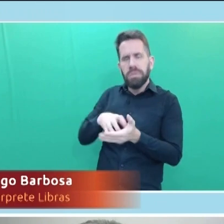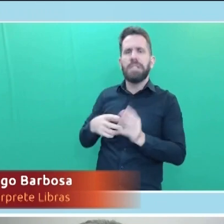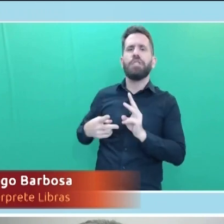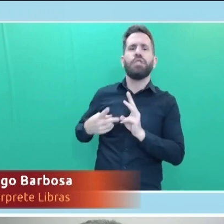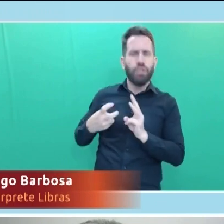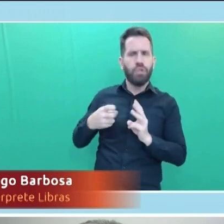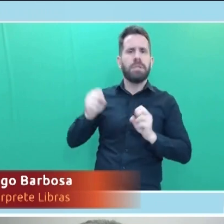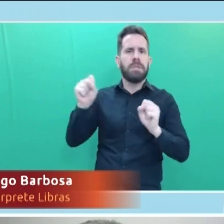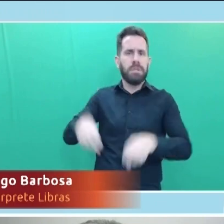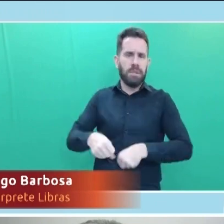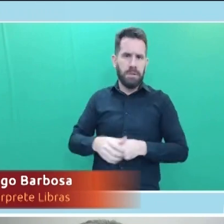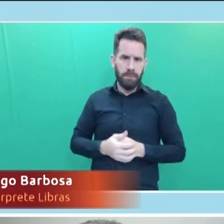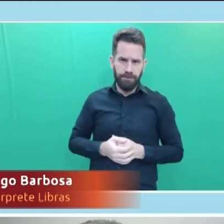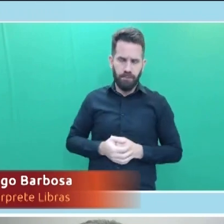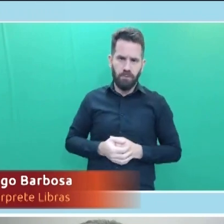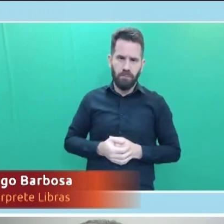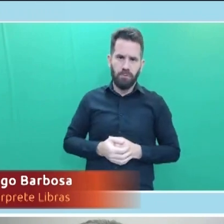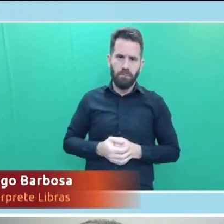também,